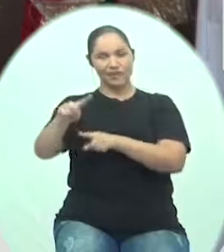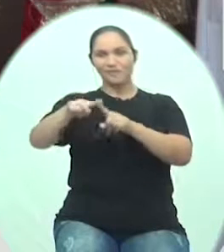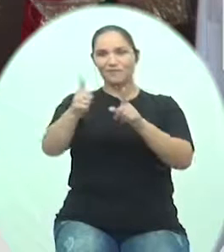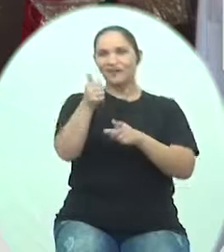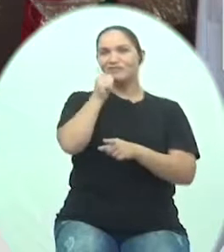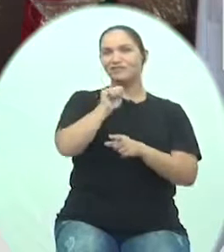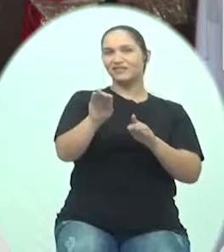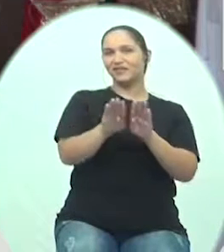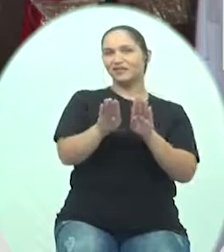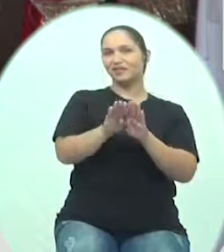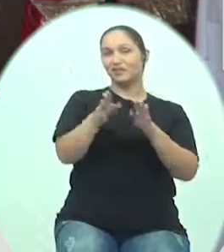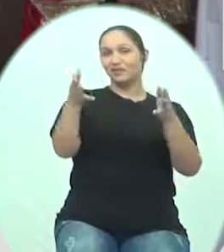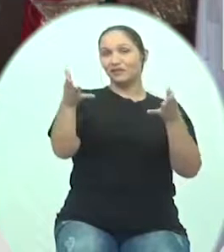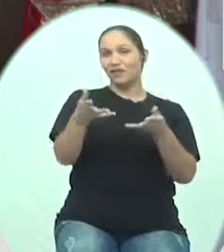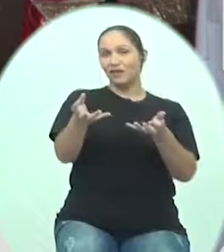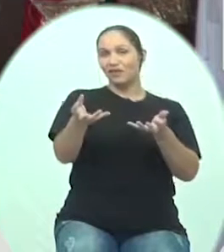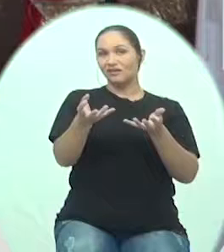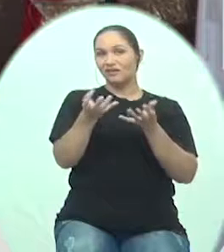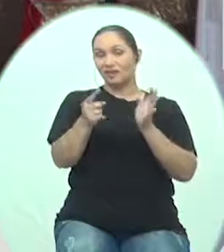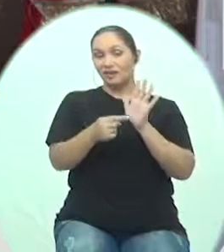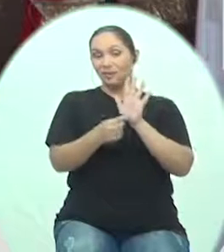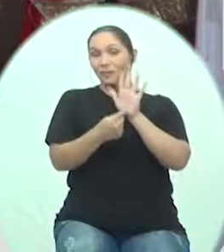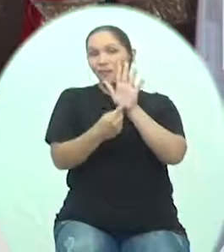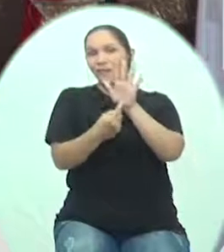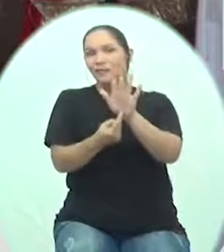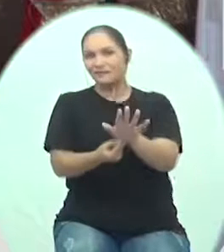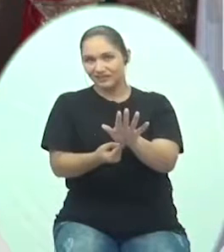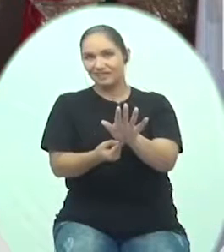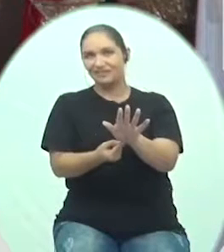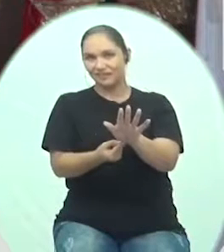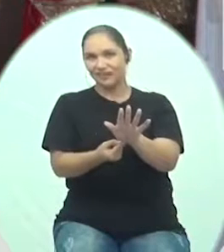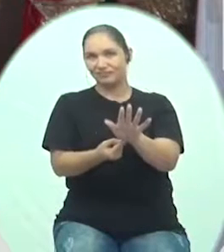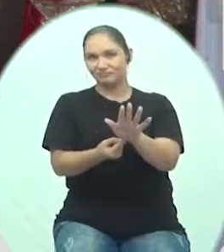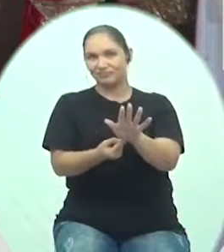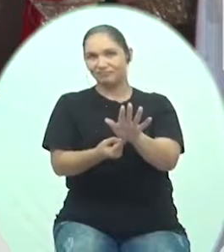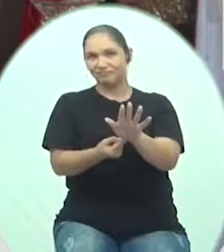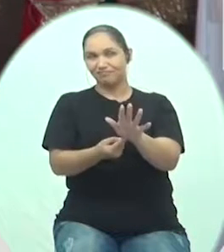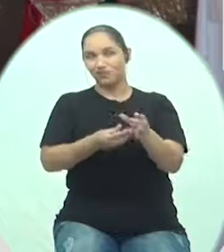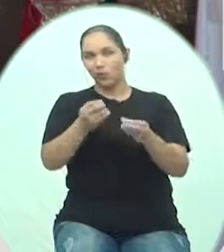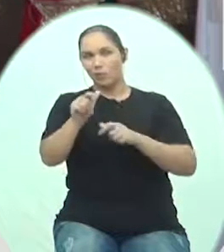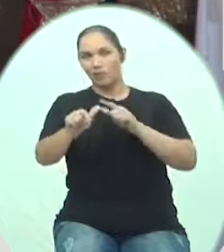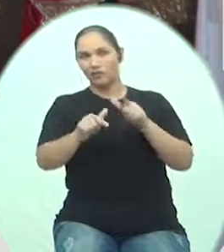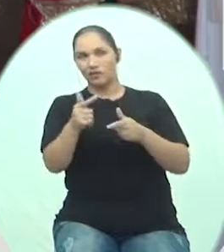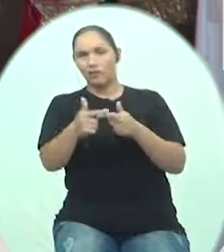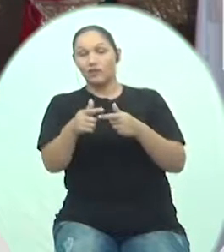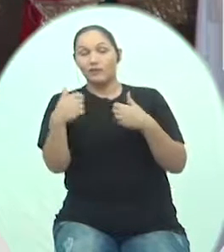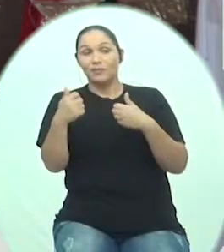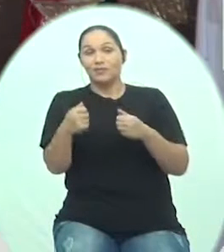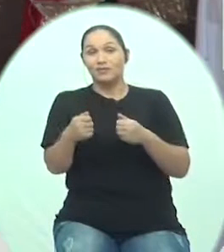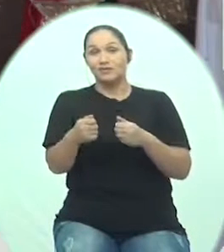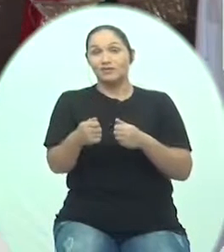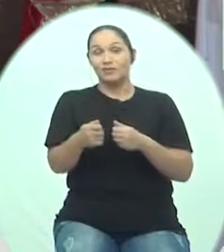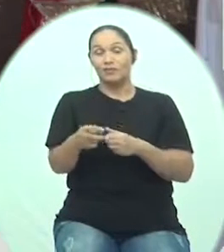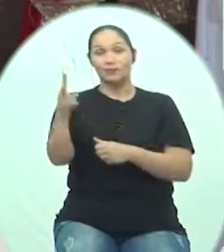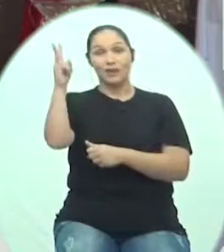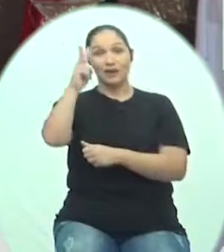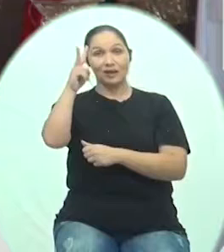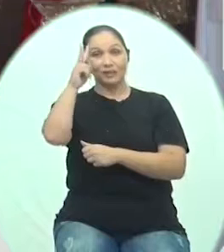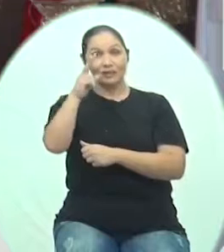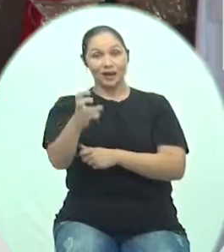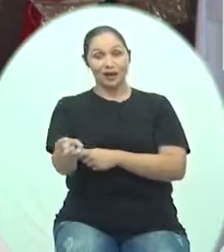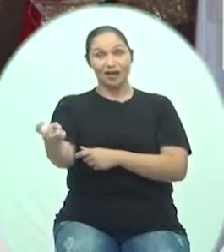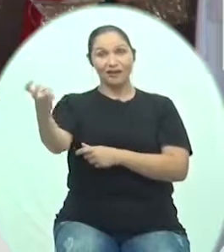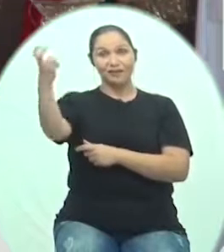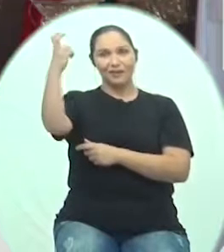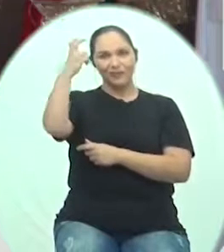desses Senhores o resgate cultural das escolhedeiras não só em Criciuma mas em